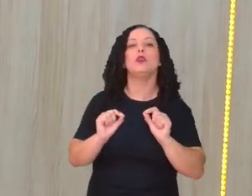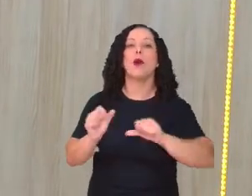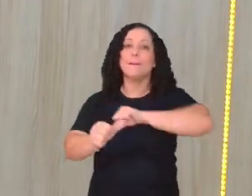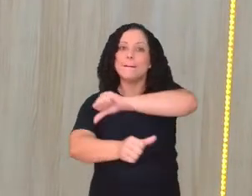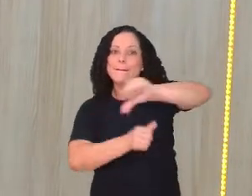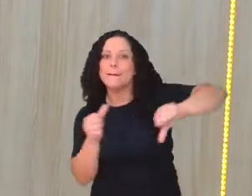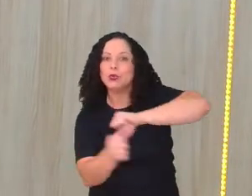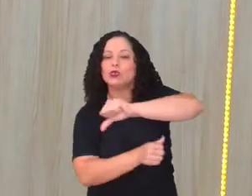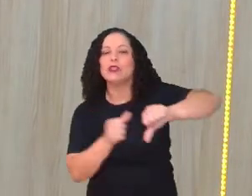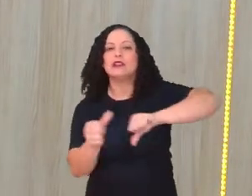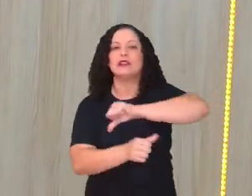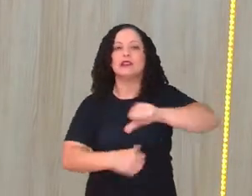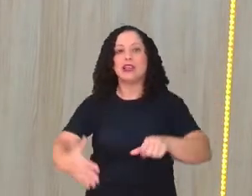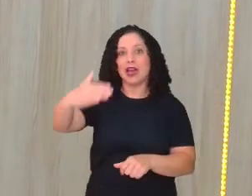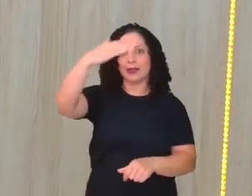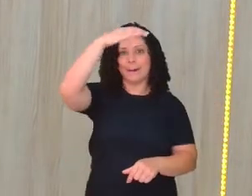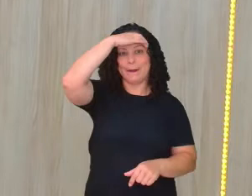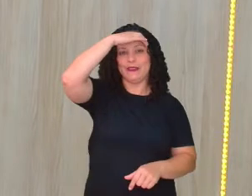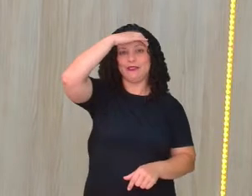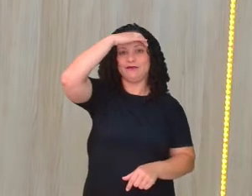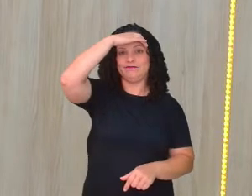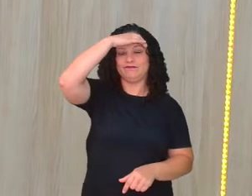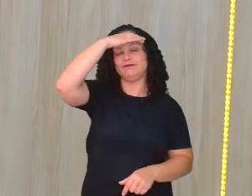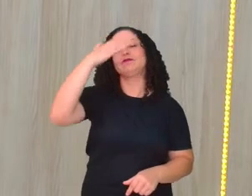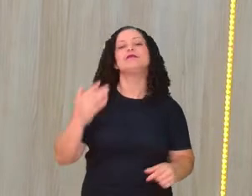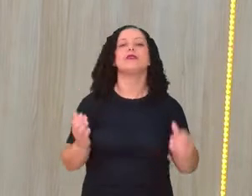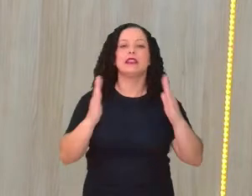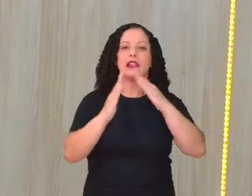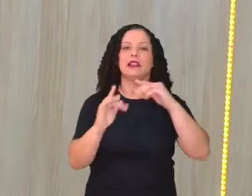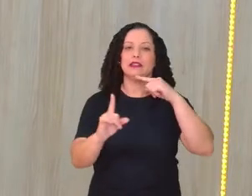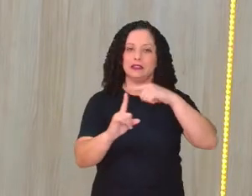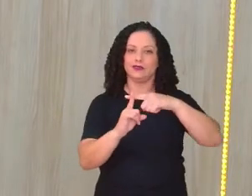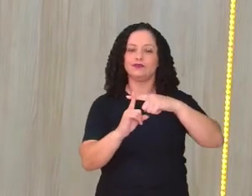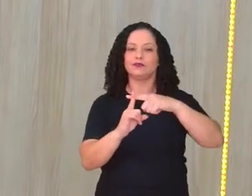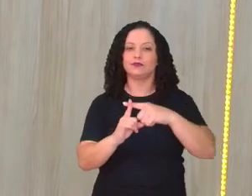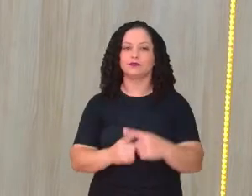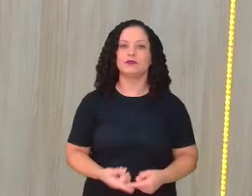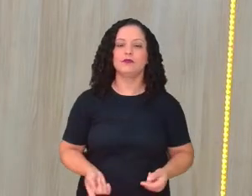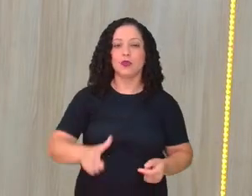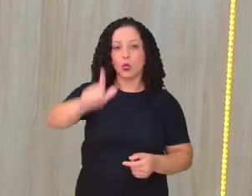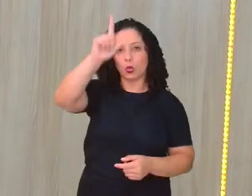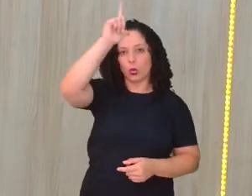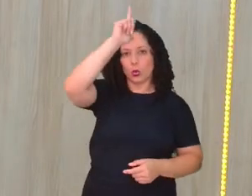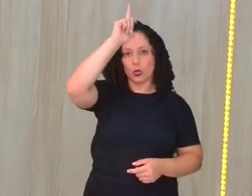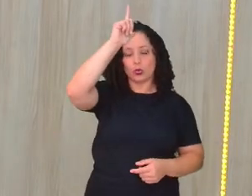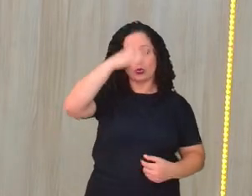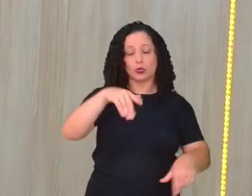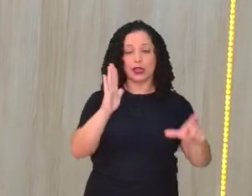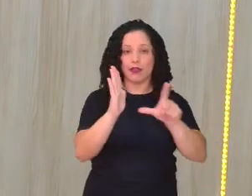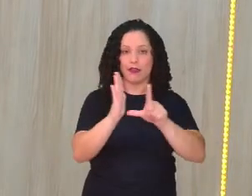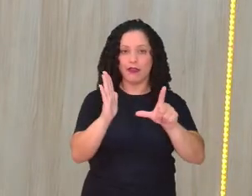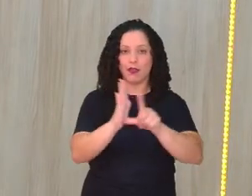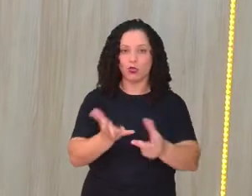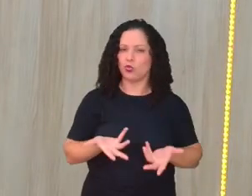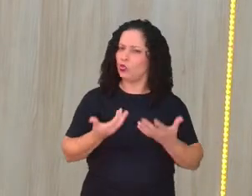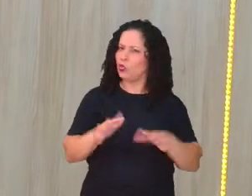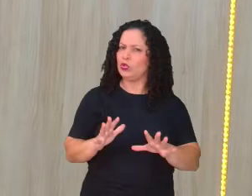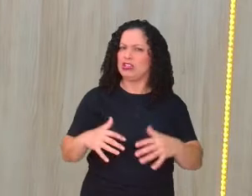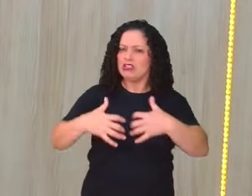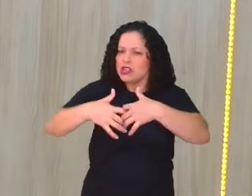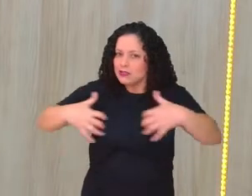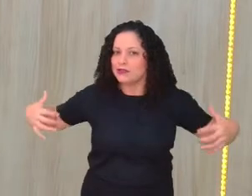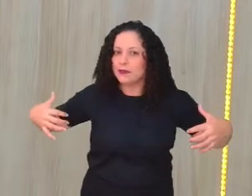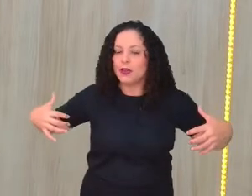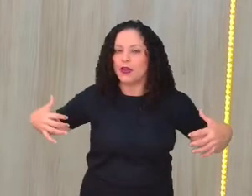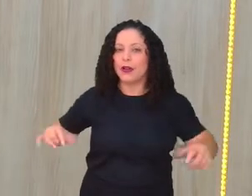Entenda, Lutero não estava querendo separar, dividir a cristandade naquele momento. Ele estava querendo que a